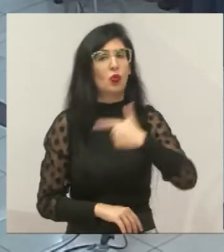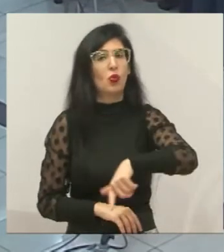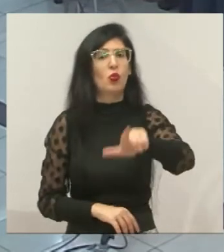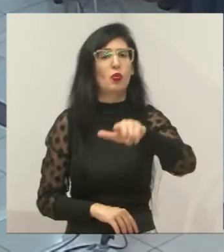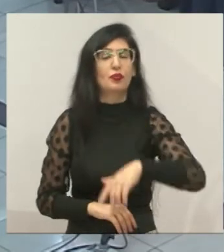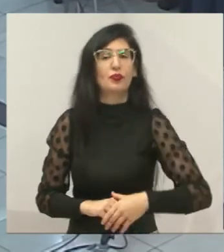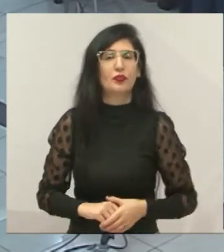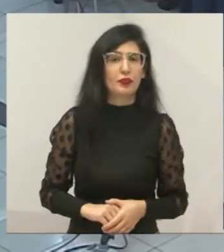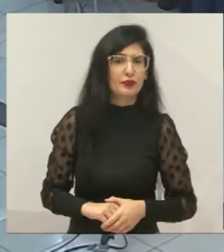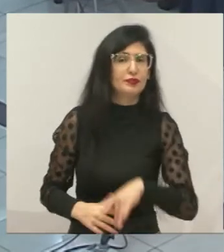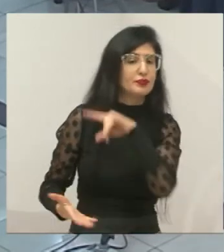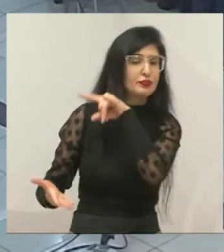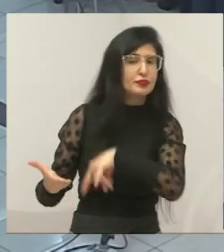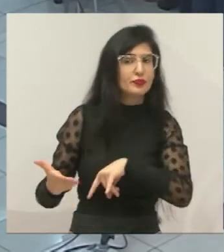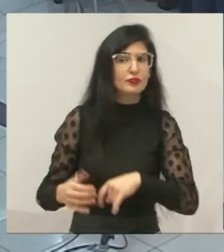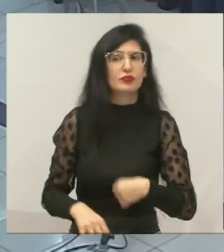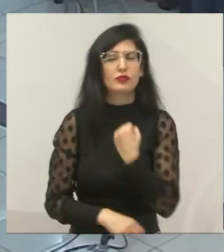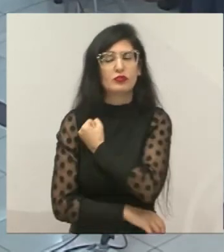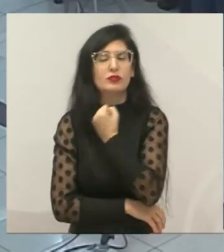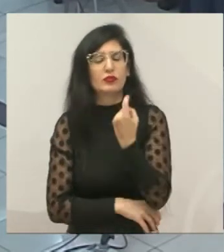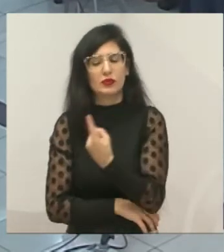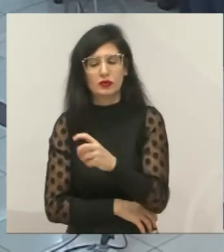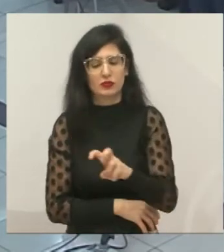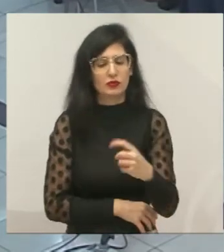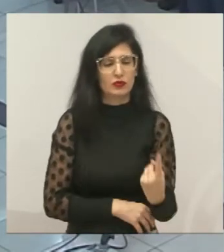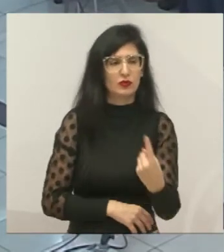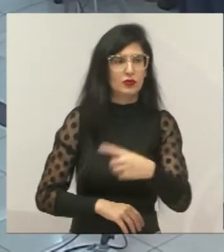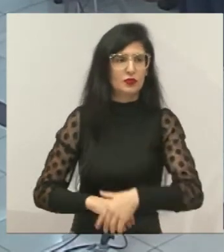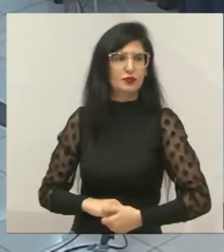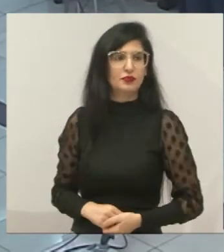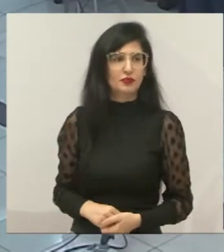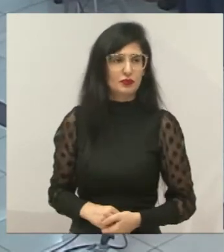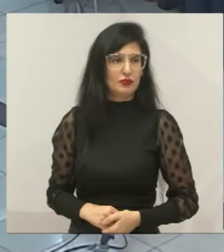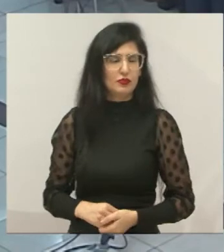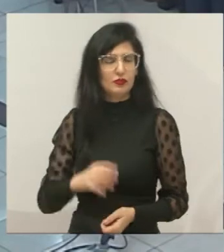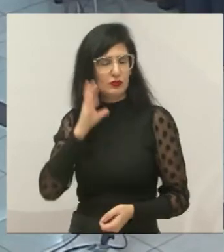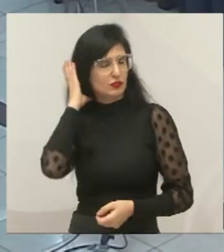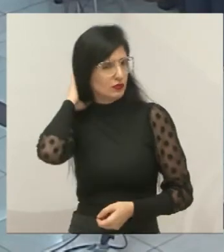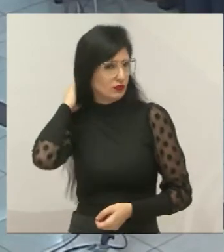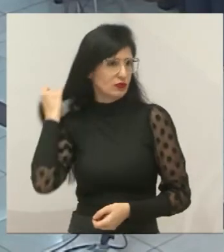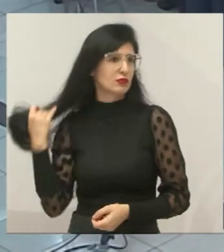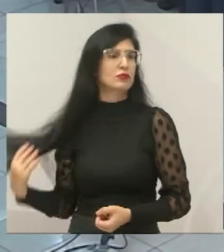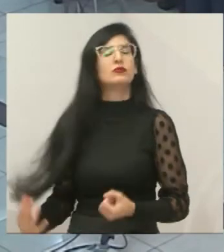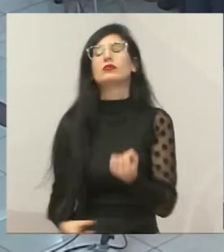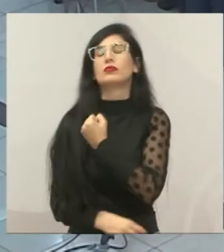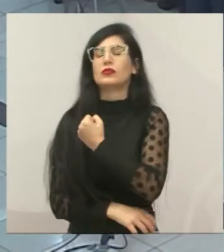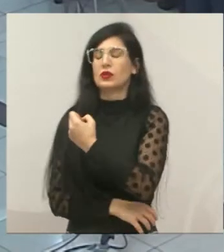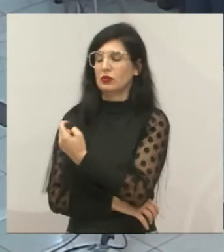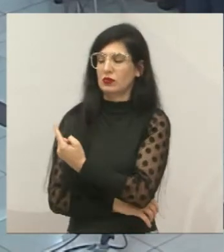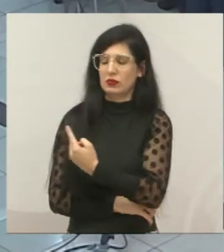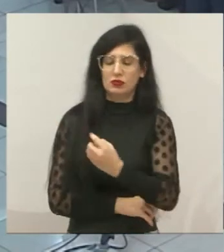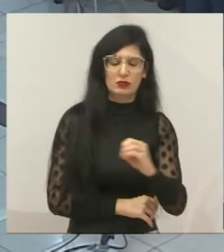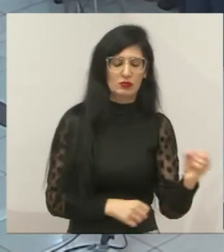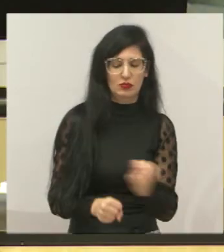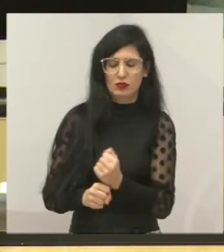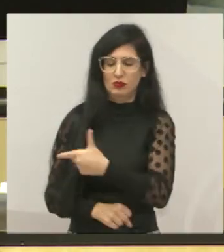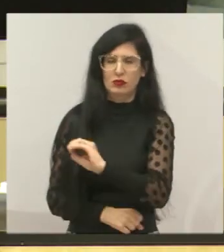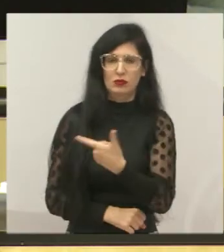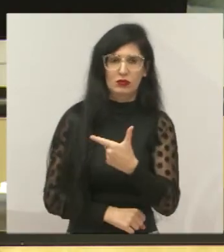informações. Pedido de informação 151. Considerando 4 requerimentos sob os números